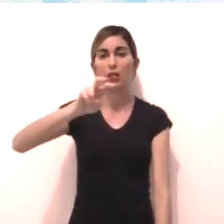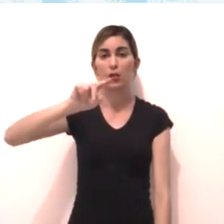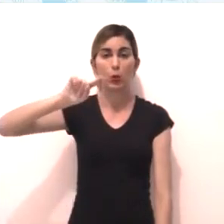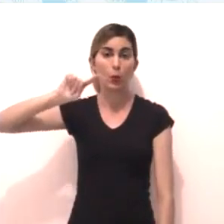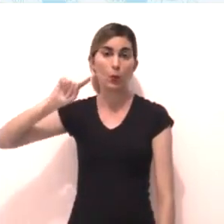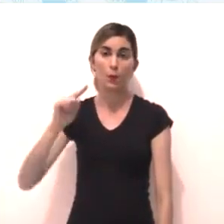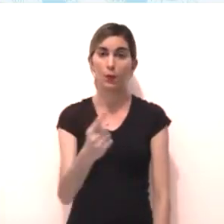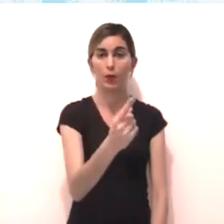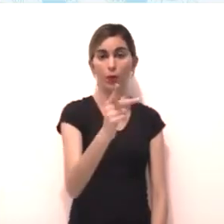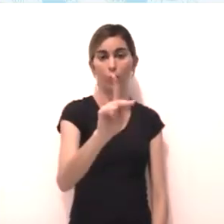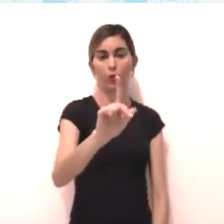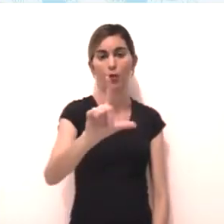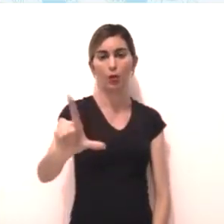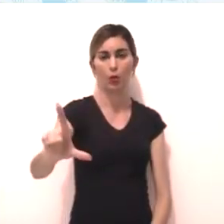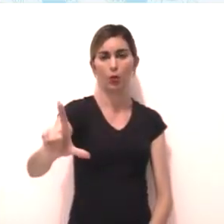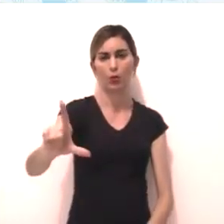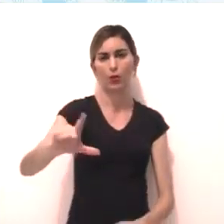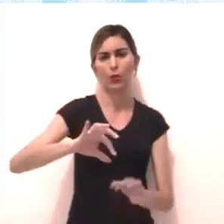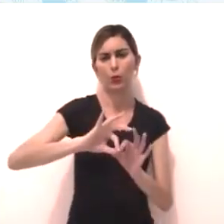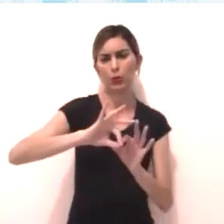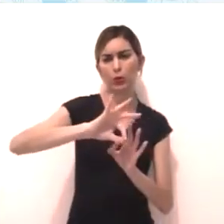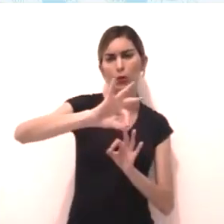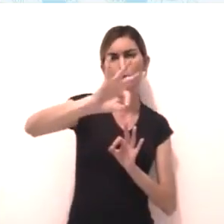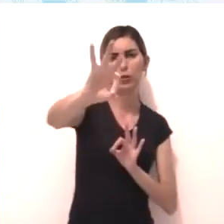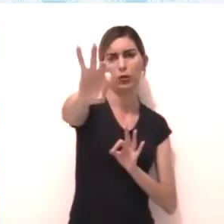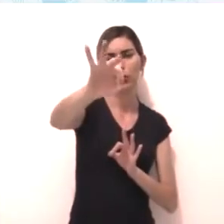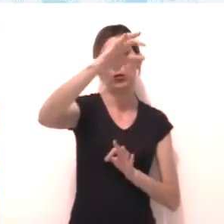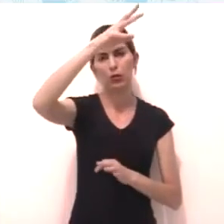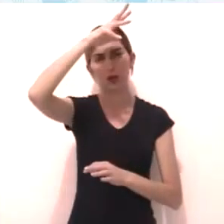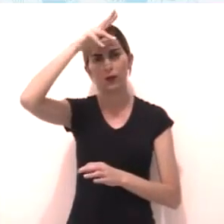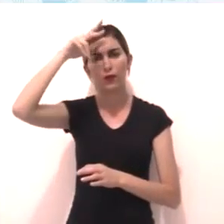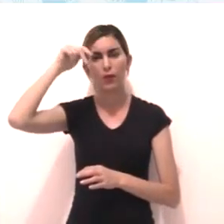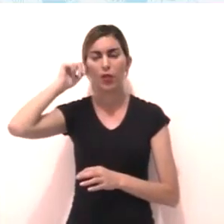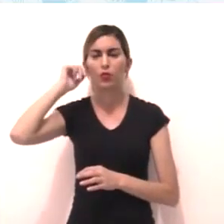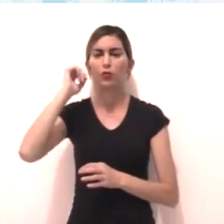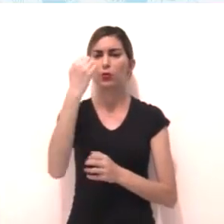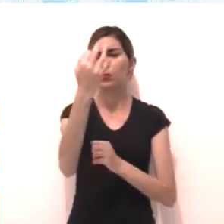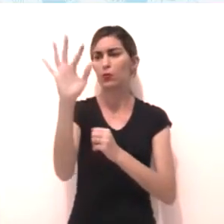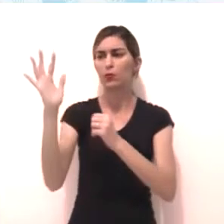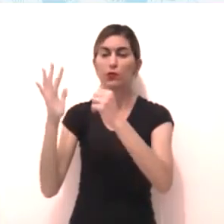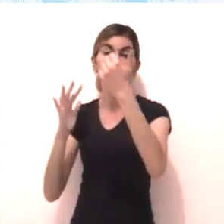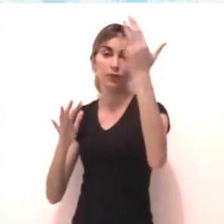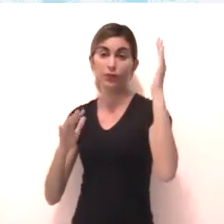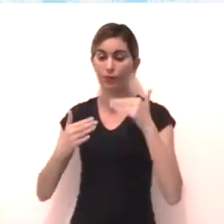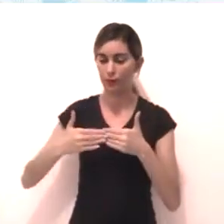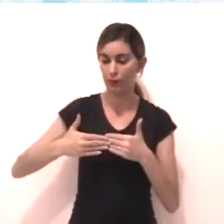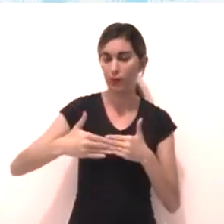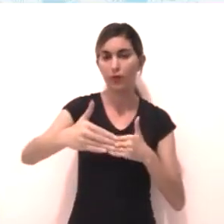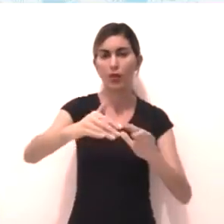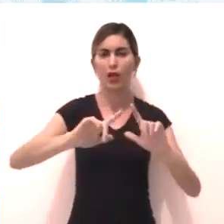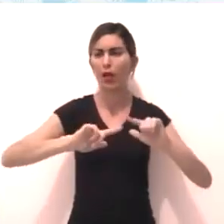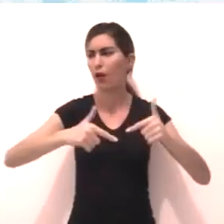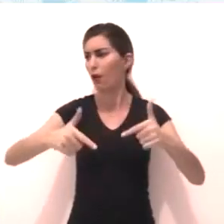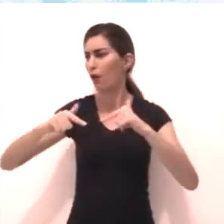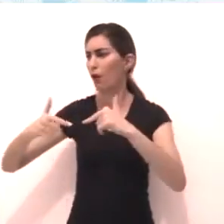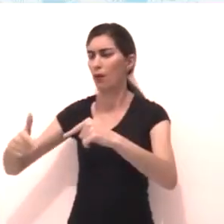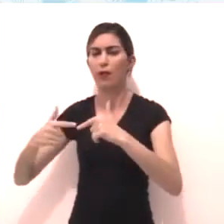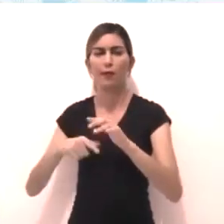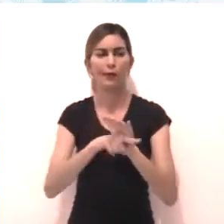25 mil quilômetros quadrados da nossa floresta. A partir daí, houve várias ações